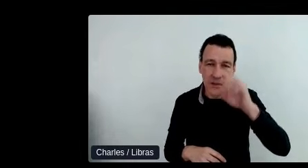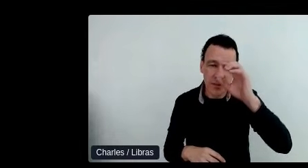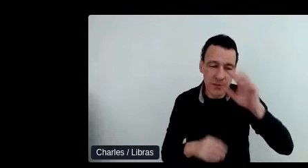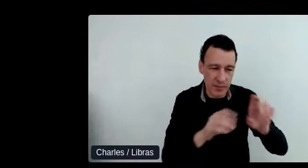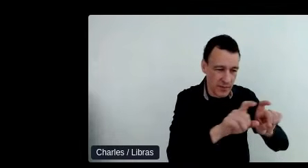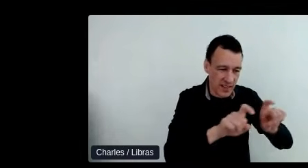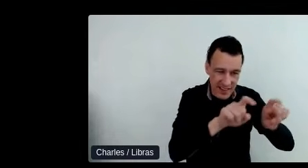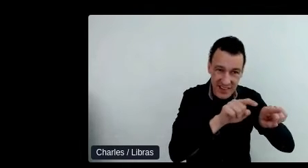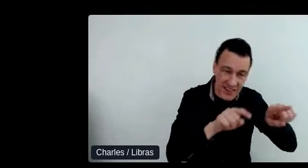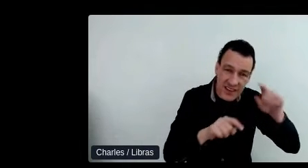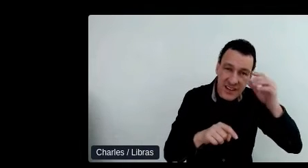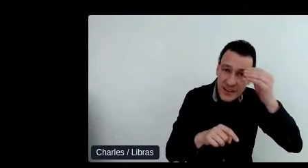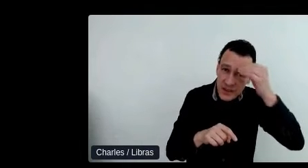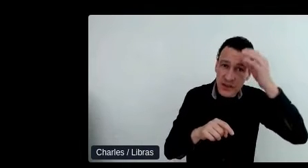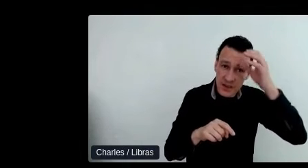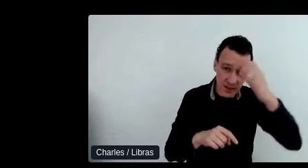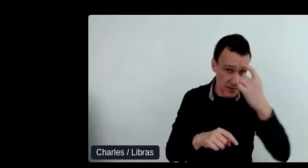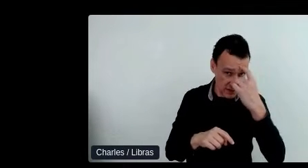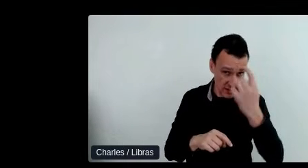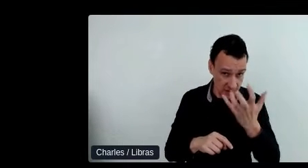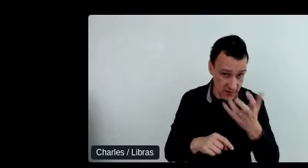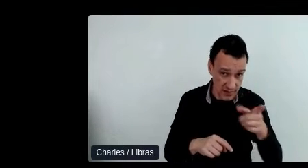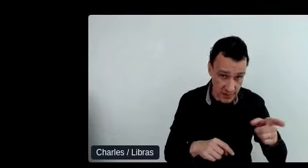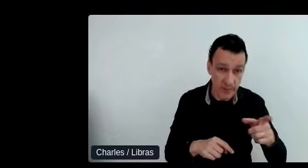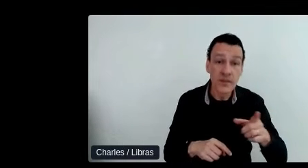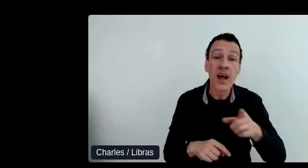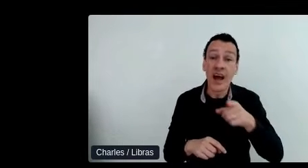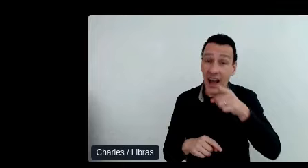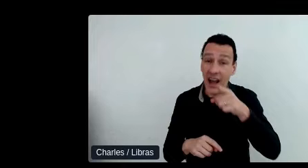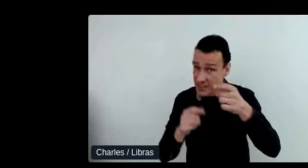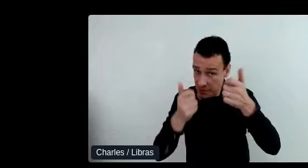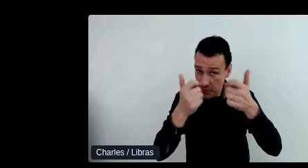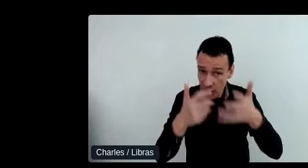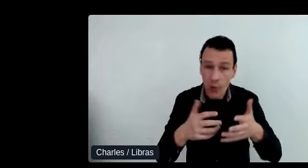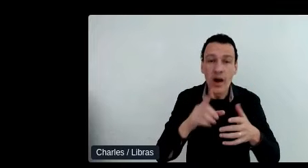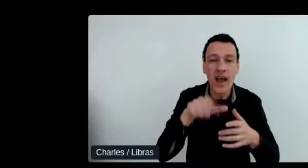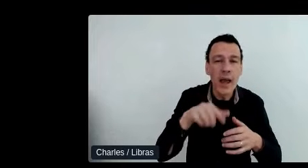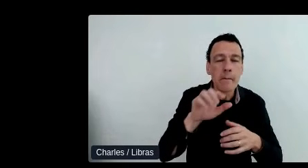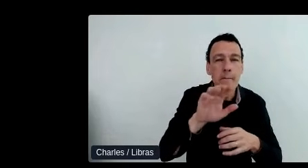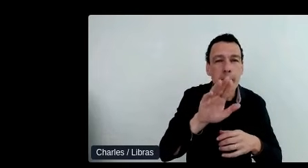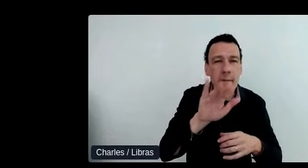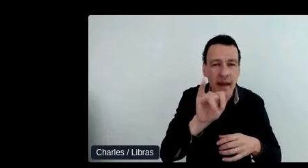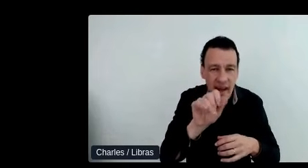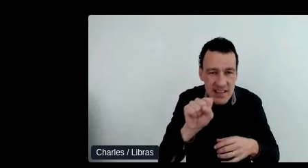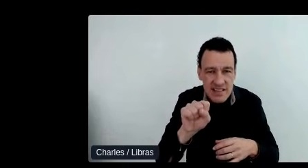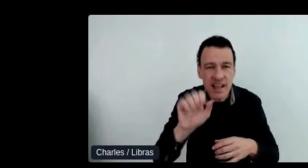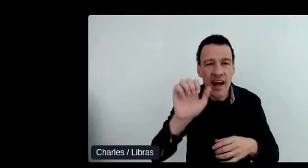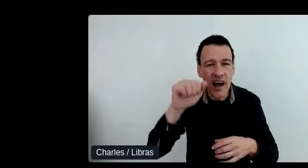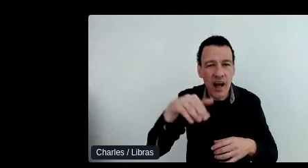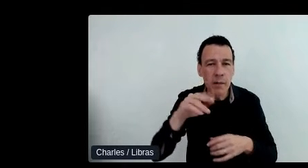fenômeno chamado bias amplification. O bias amplification é quando o modelo